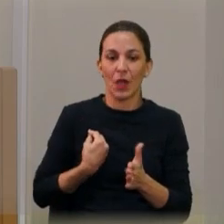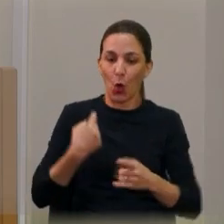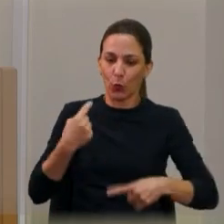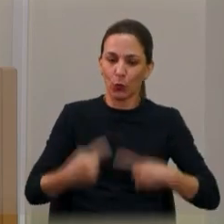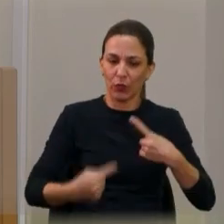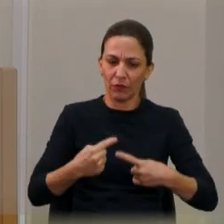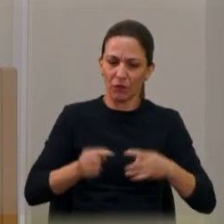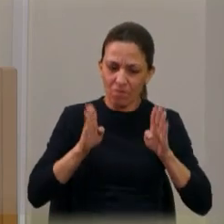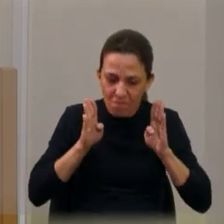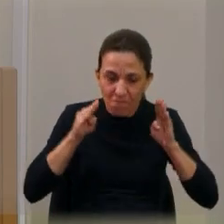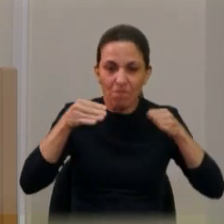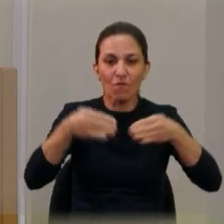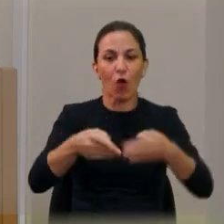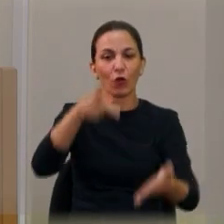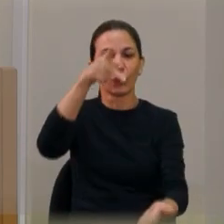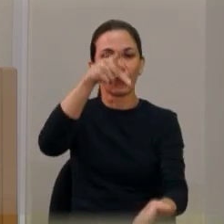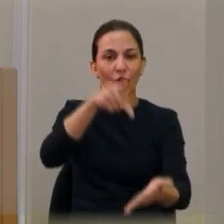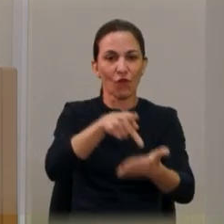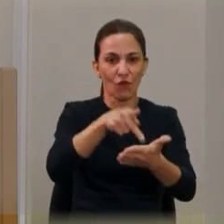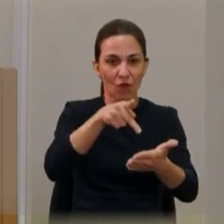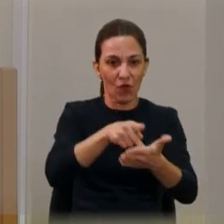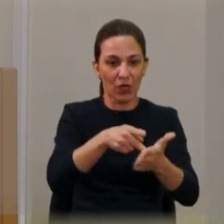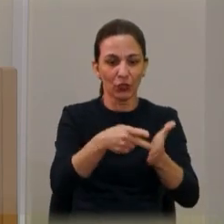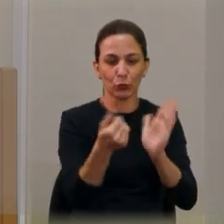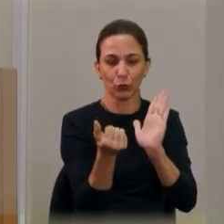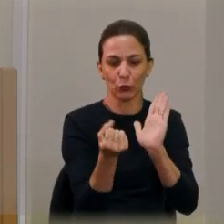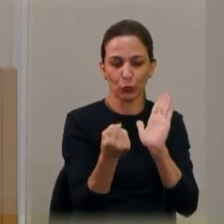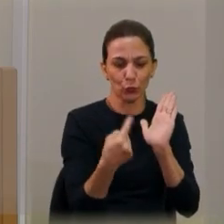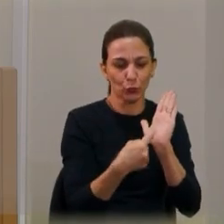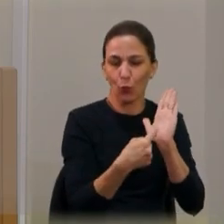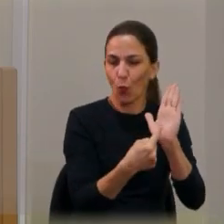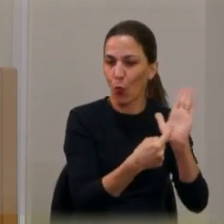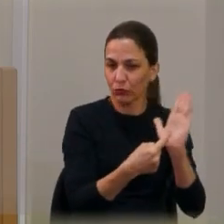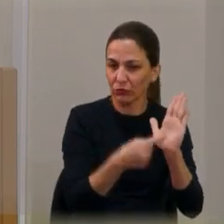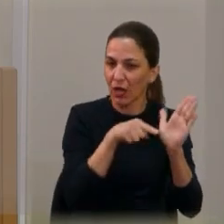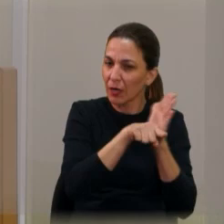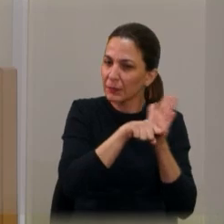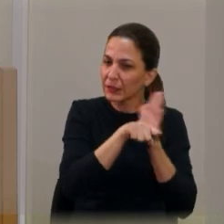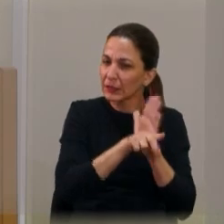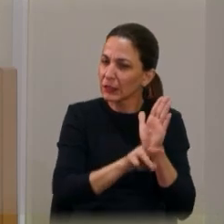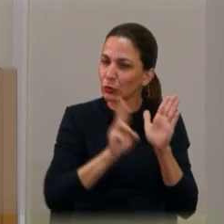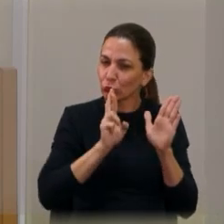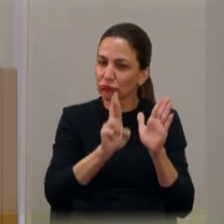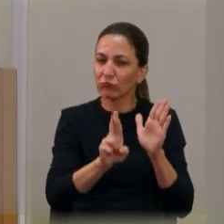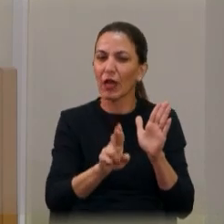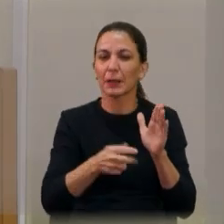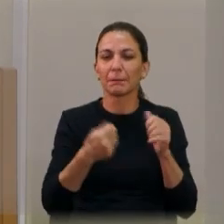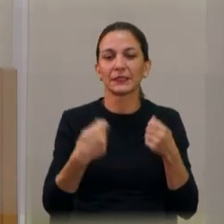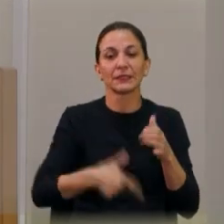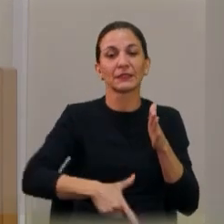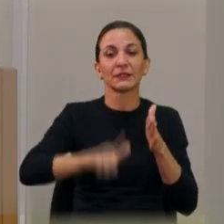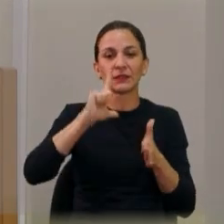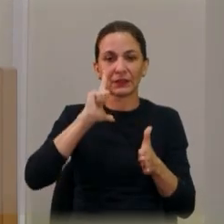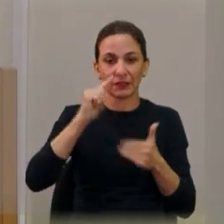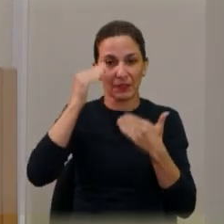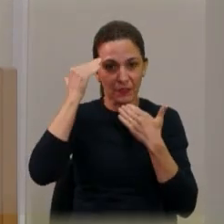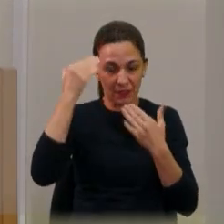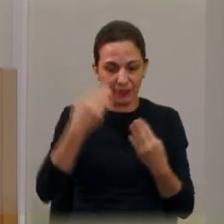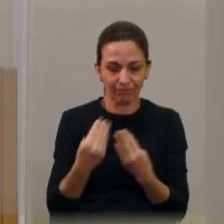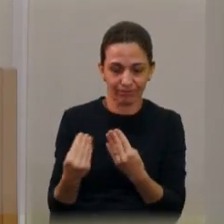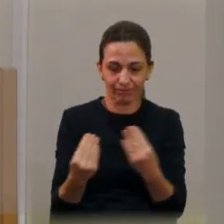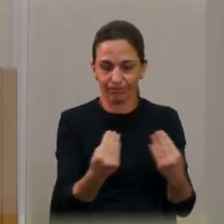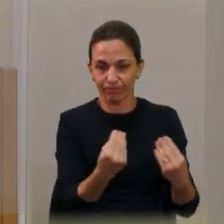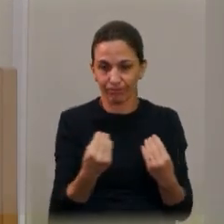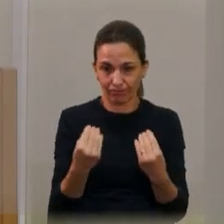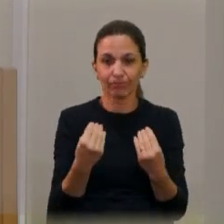políticas públicas efetivas com base em dados então muito feliz aqui fazer novamente esse agradecimento pela sensibilidade